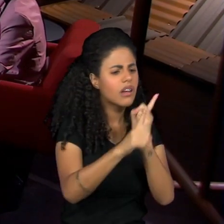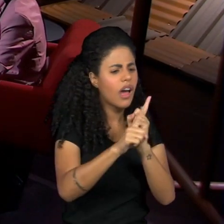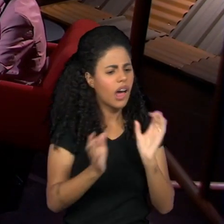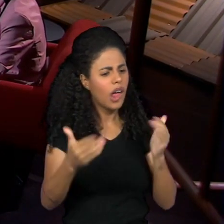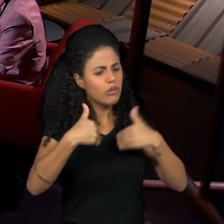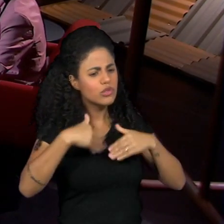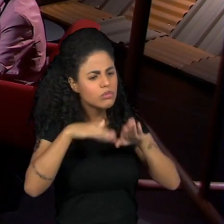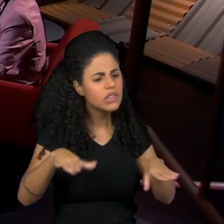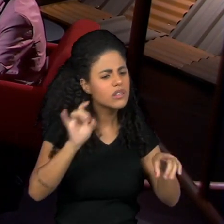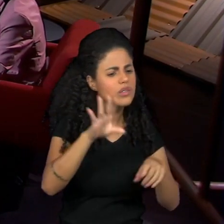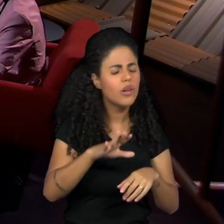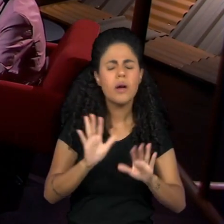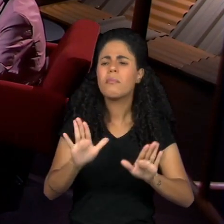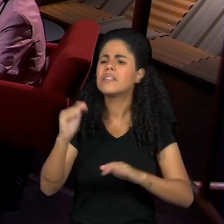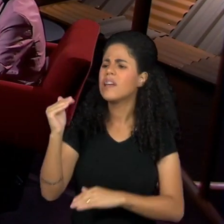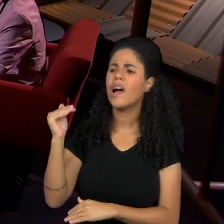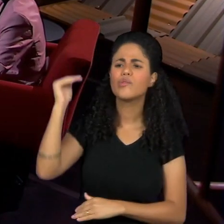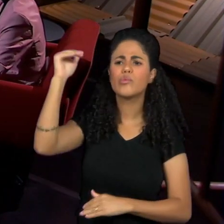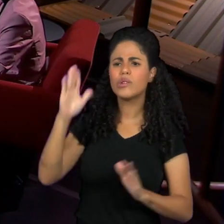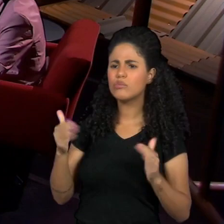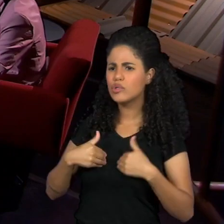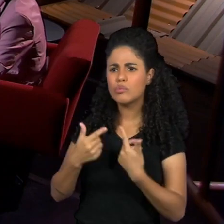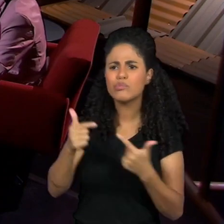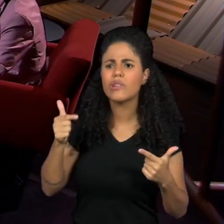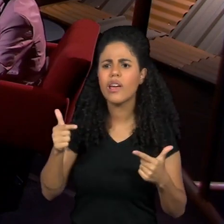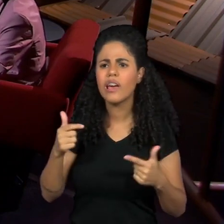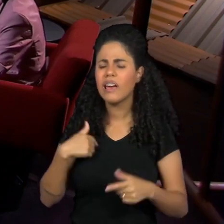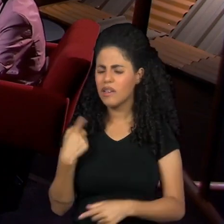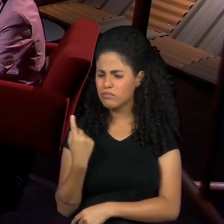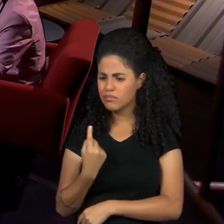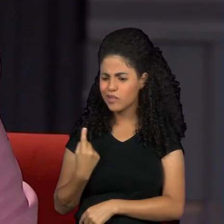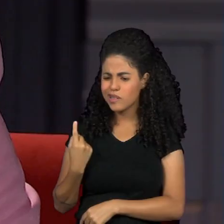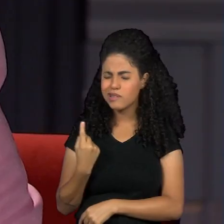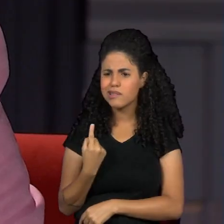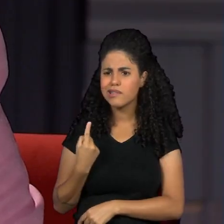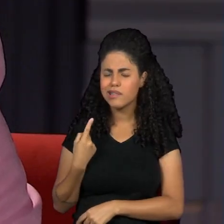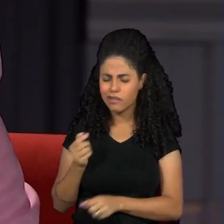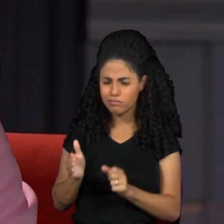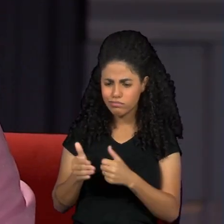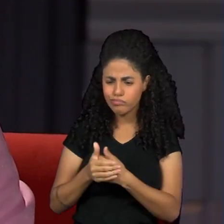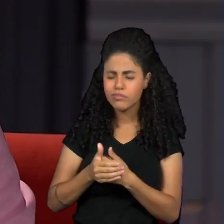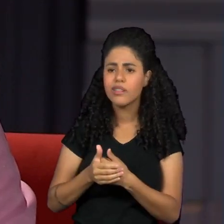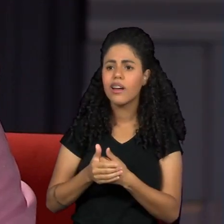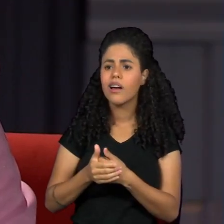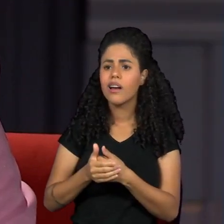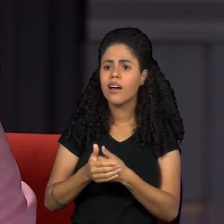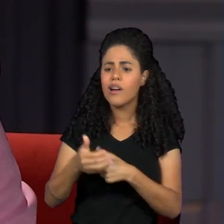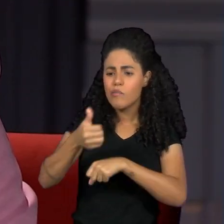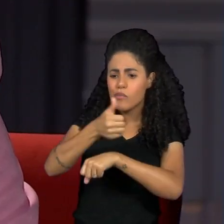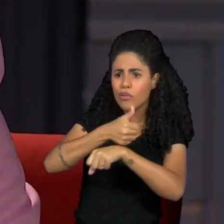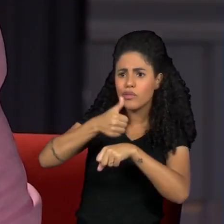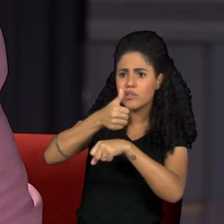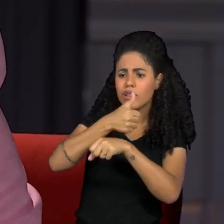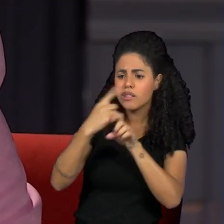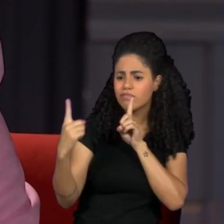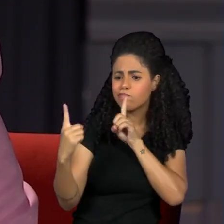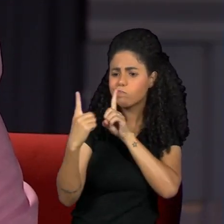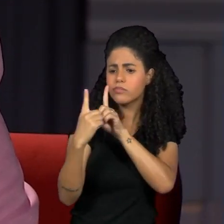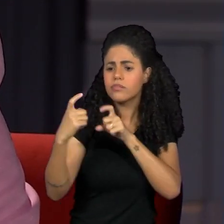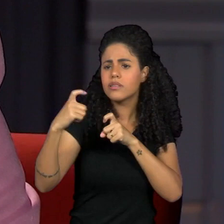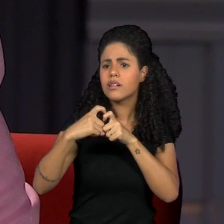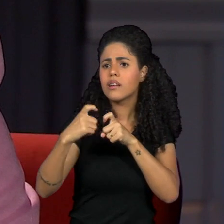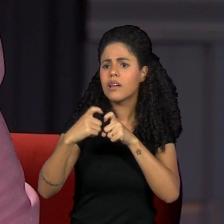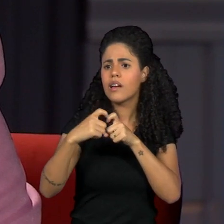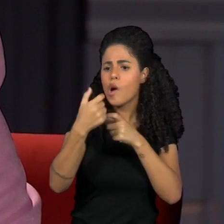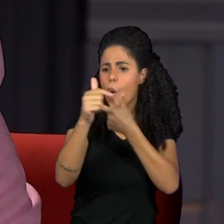em adultos. Eu estou sozinha, eu sou invisível, eu não encontro profissionais para me atender. Eu não quero que